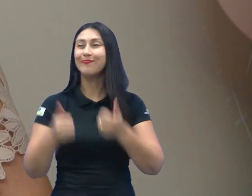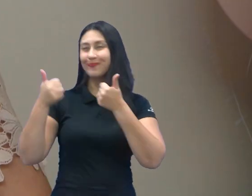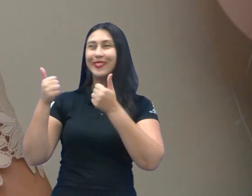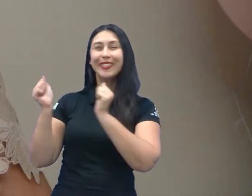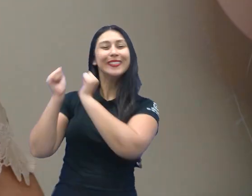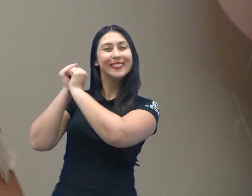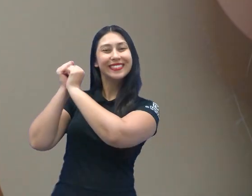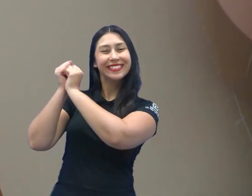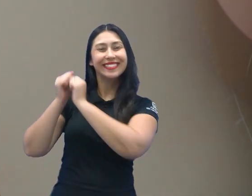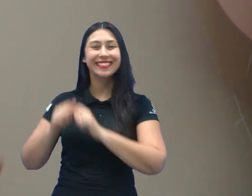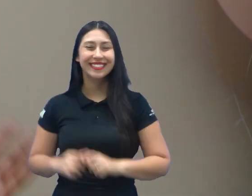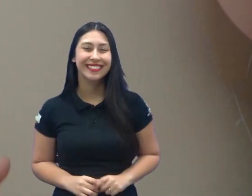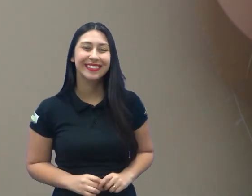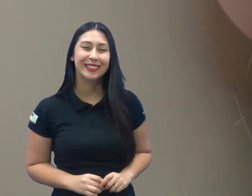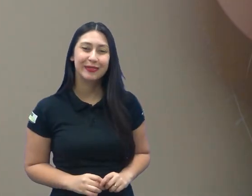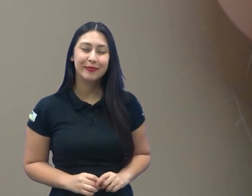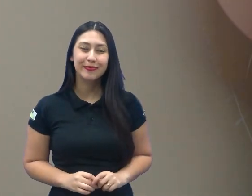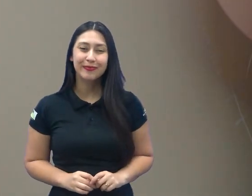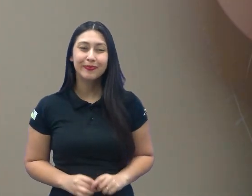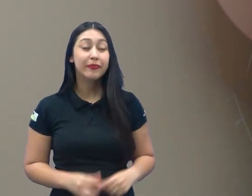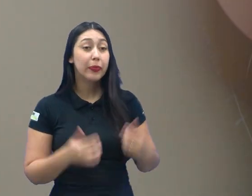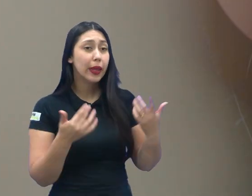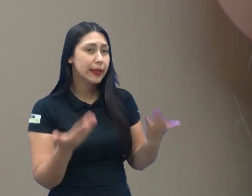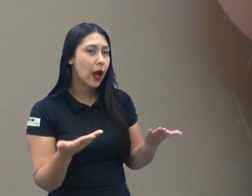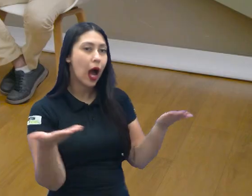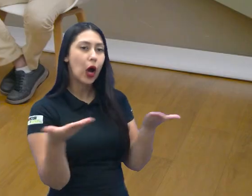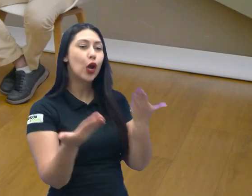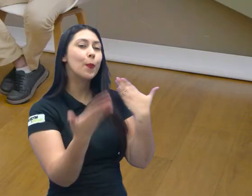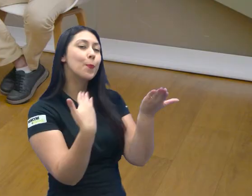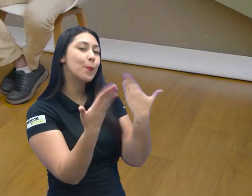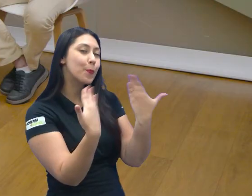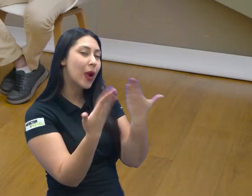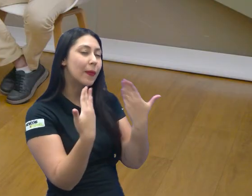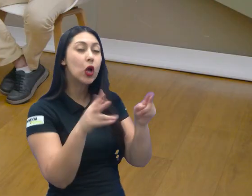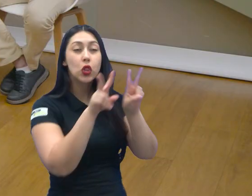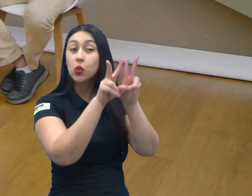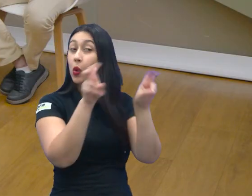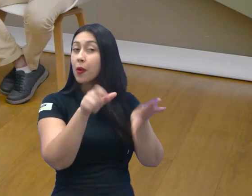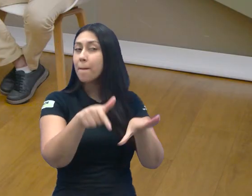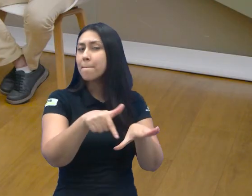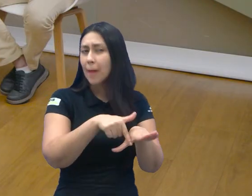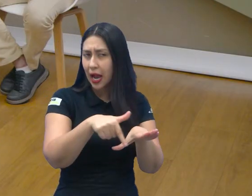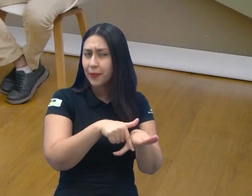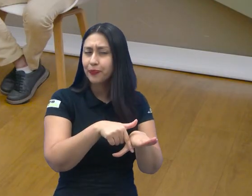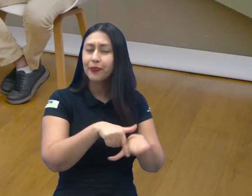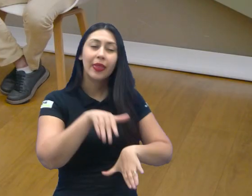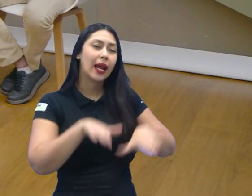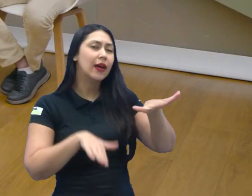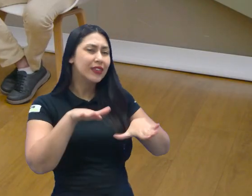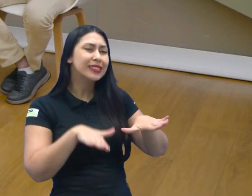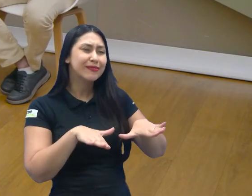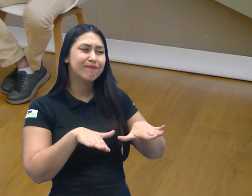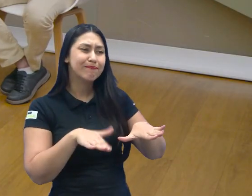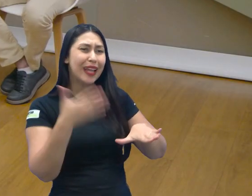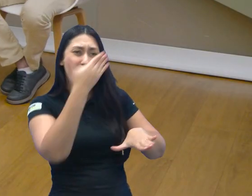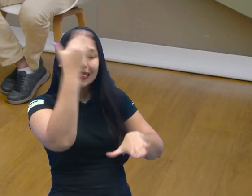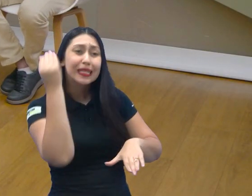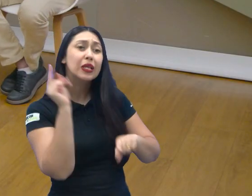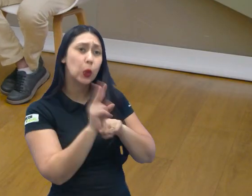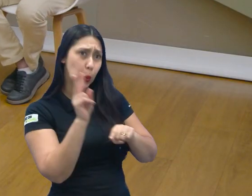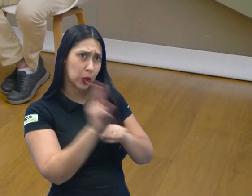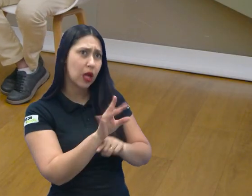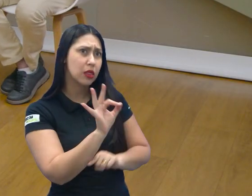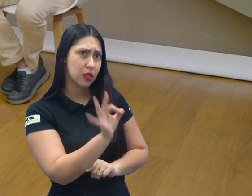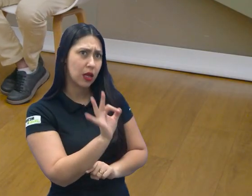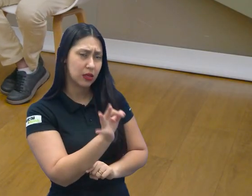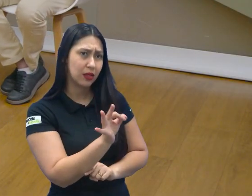juntas? Doutor Sérgio, agora aqui o nosso papo, os pezinhos. Geralmente eles são mesmo negligenciados, né? Os cuidados com